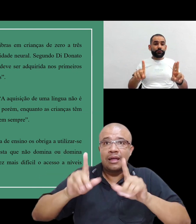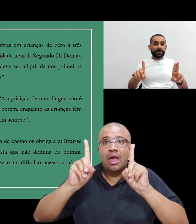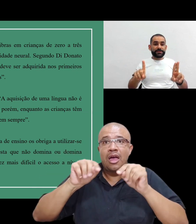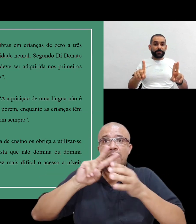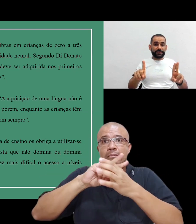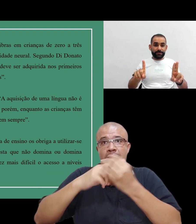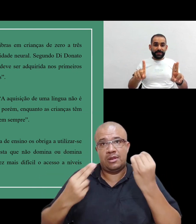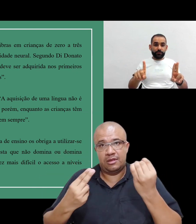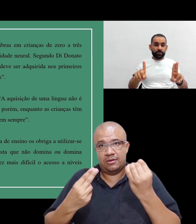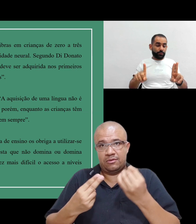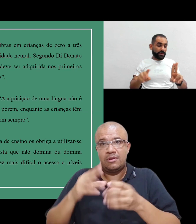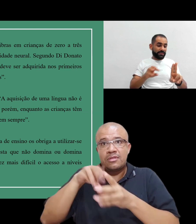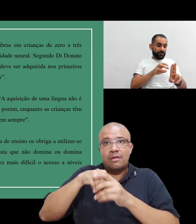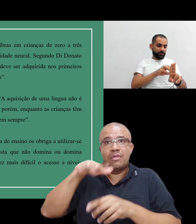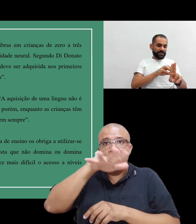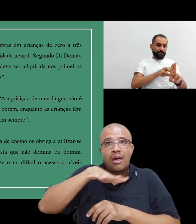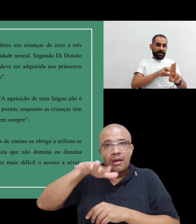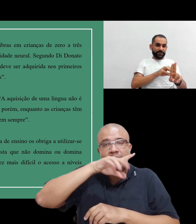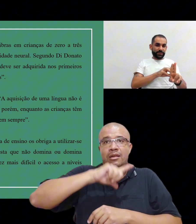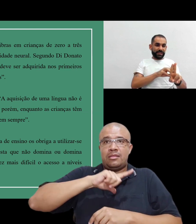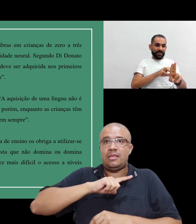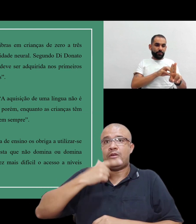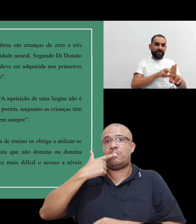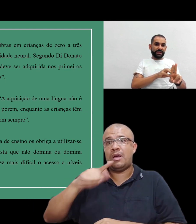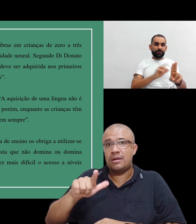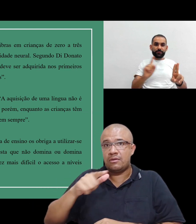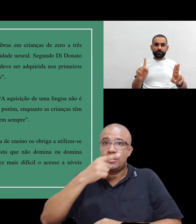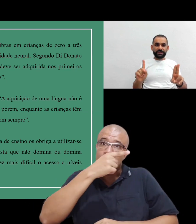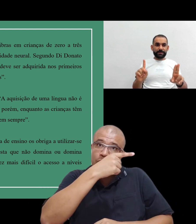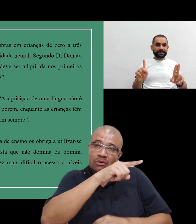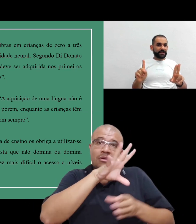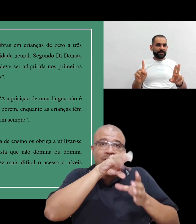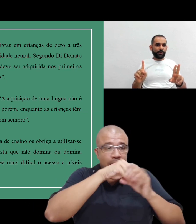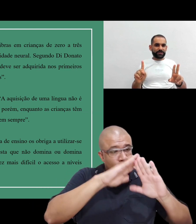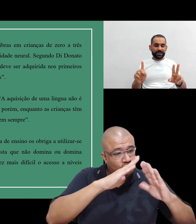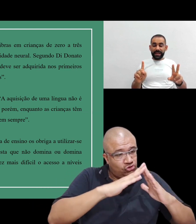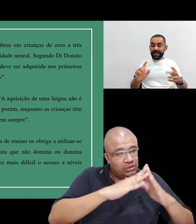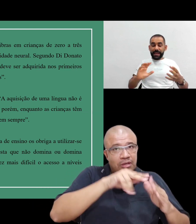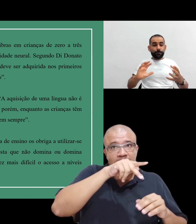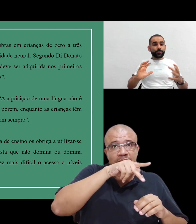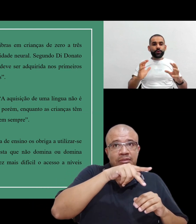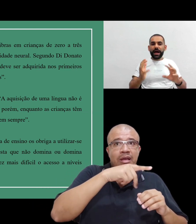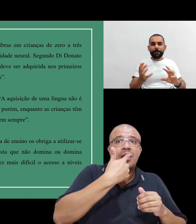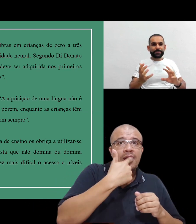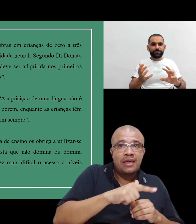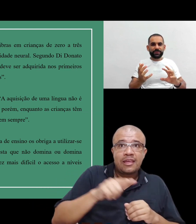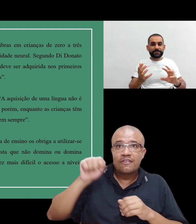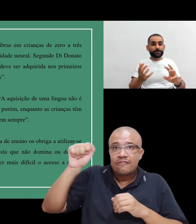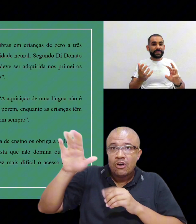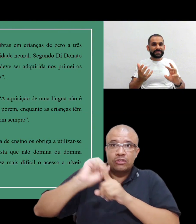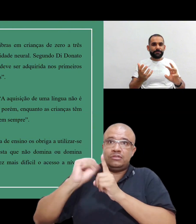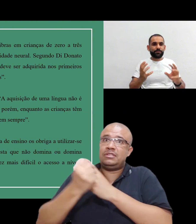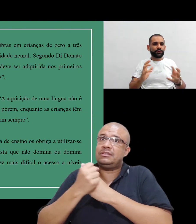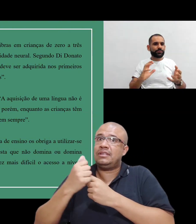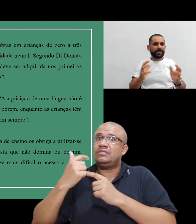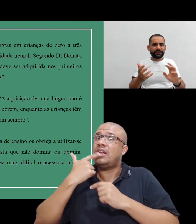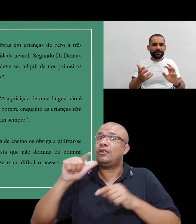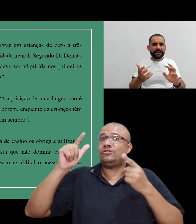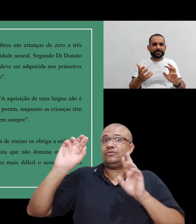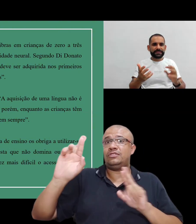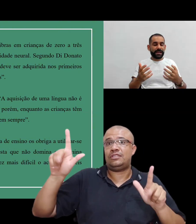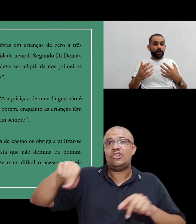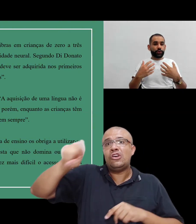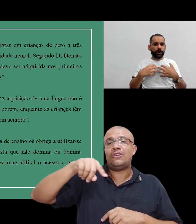nasce automaticamente bilíngue, porque dentro do espaço ela tem uma língua, no outro espaço ela tem outra. E é muito rápido, a gente percebe muito